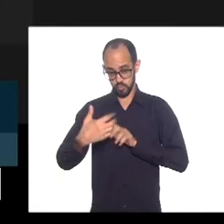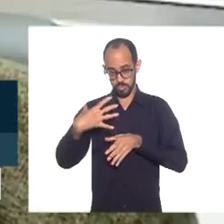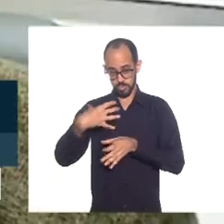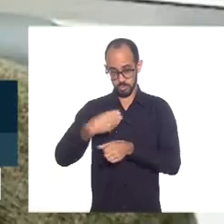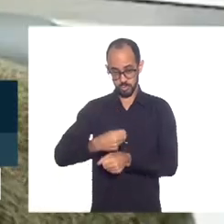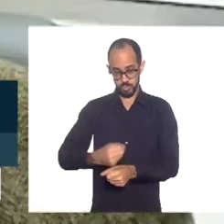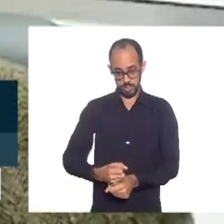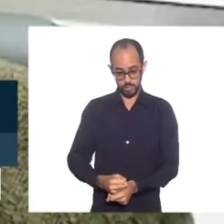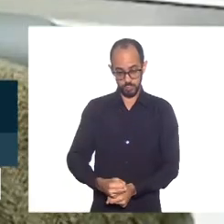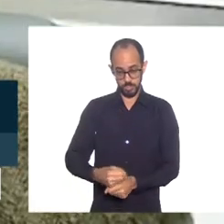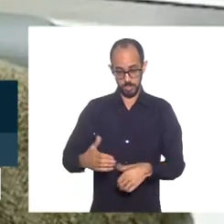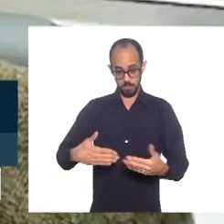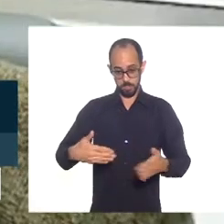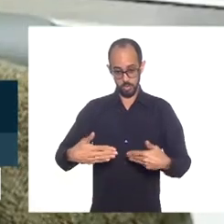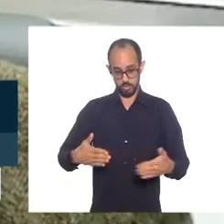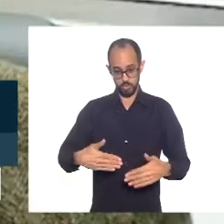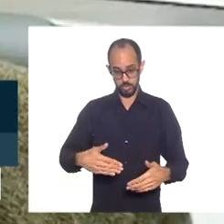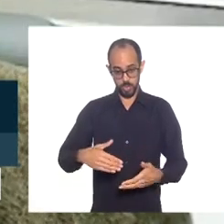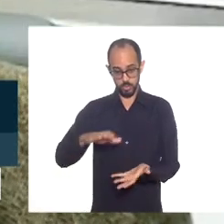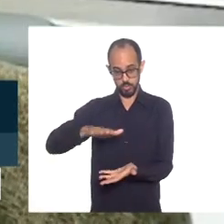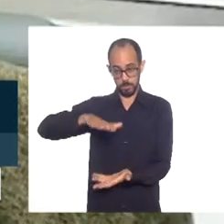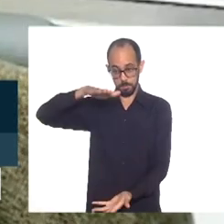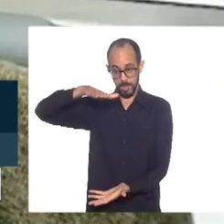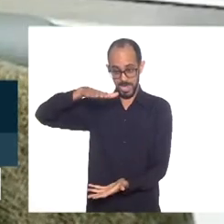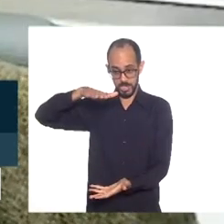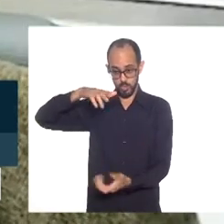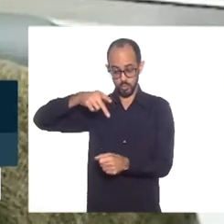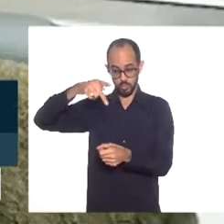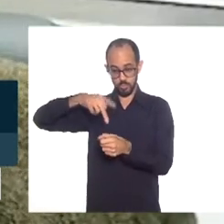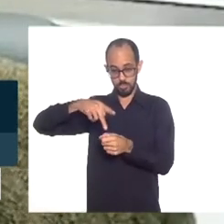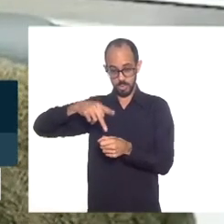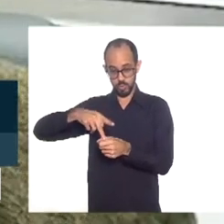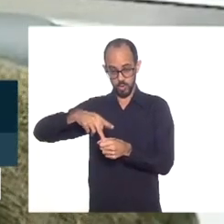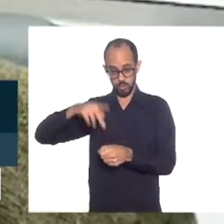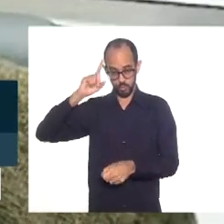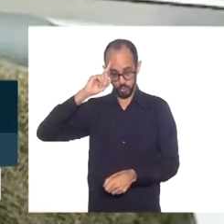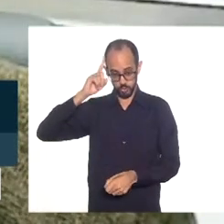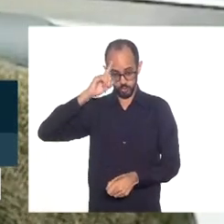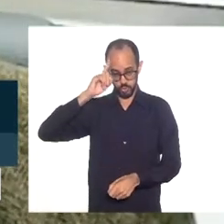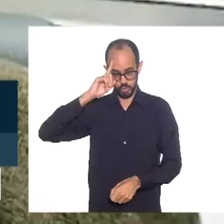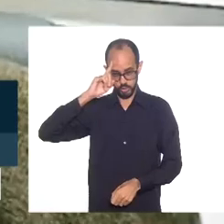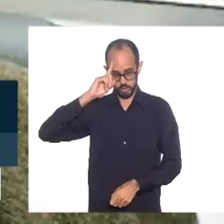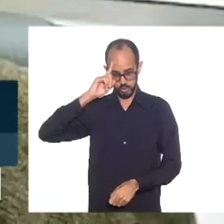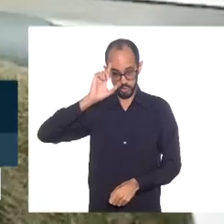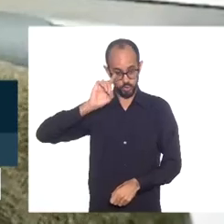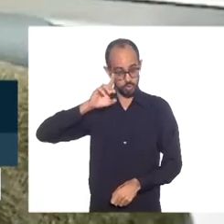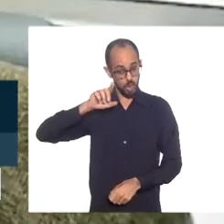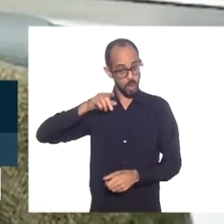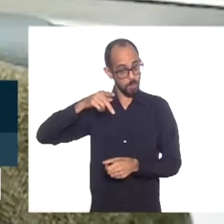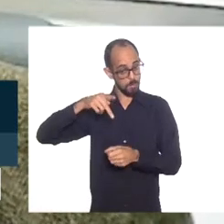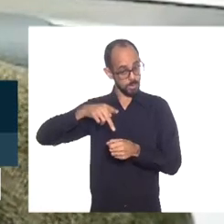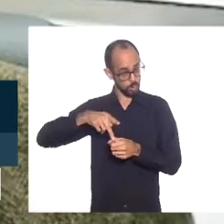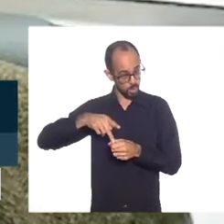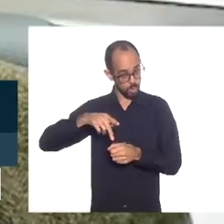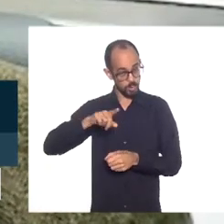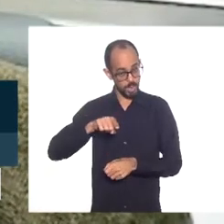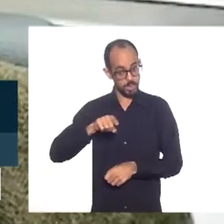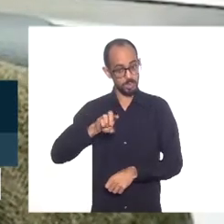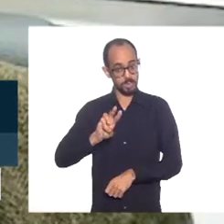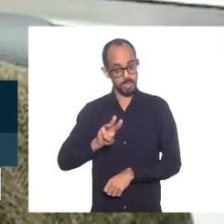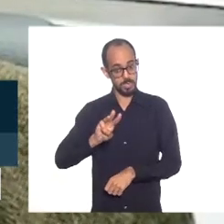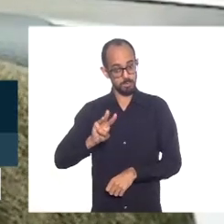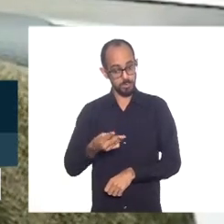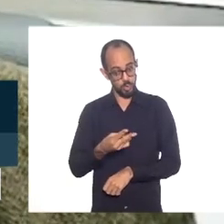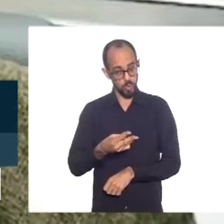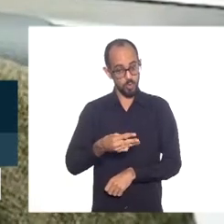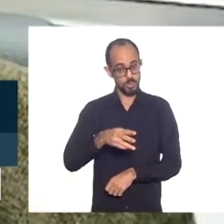da produção nacional de barril de petróleo por dia, só para petróleo, sem gás, são 3 milhões e